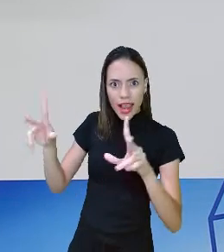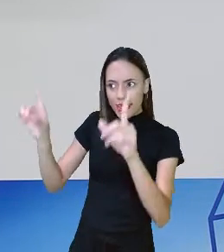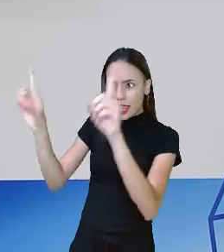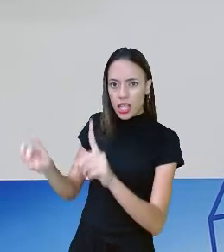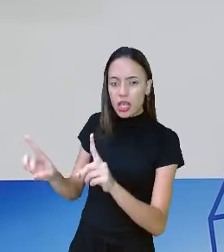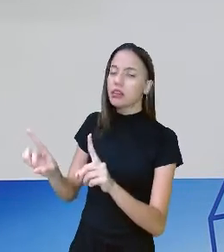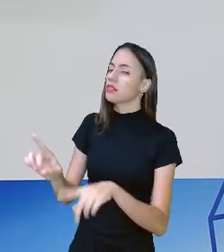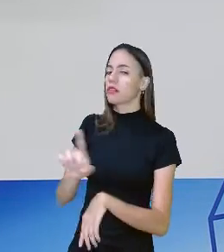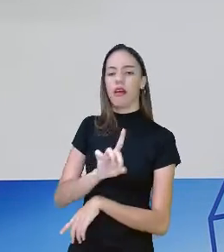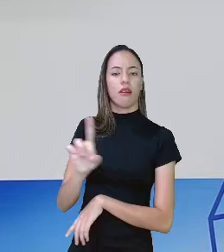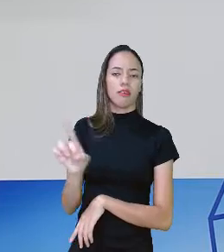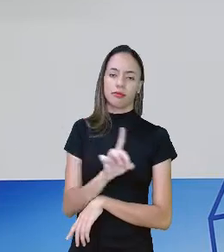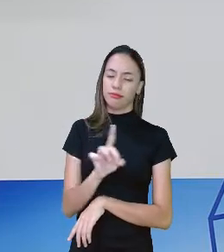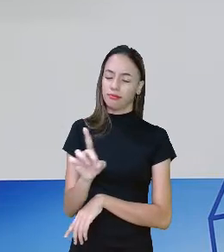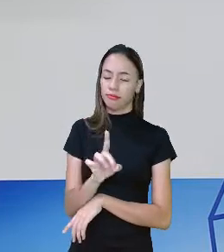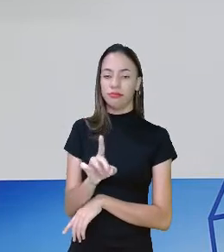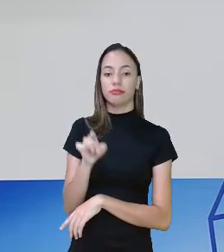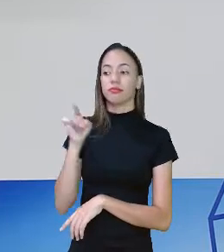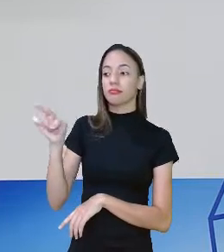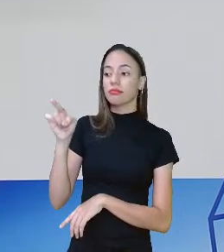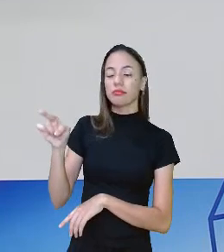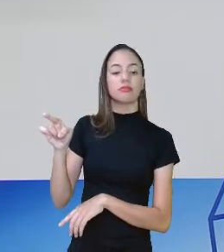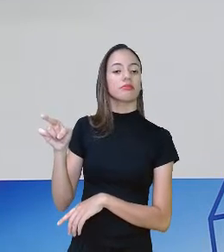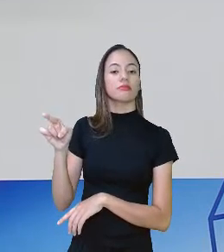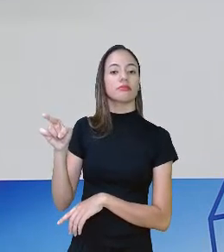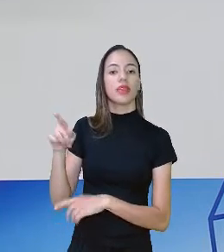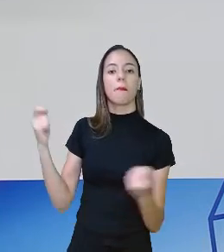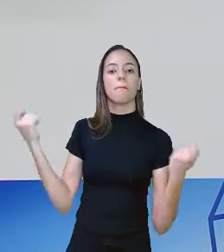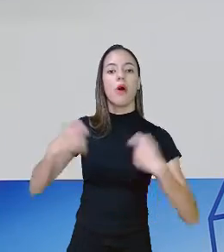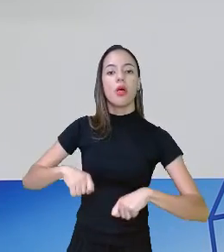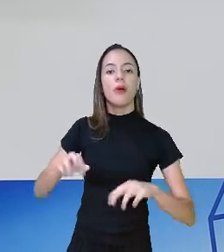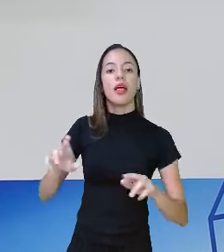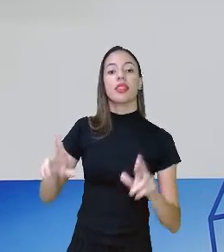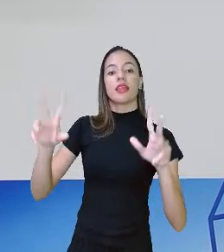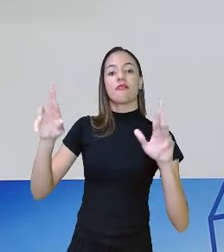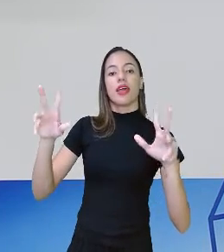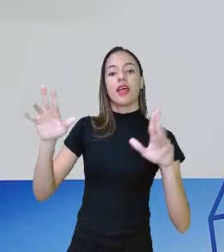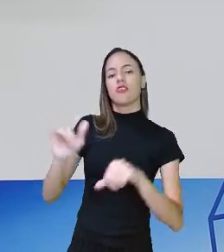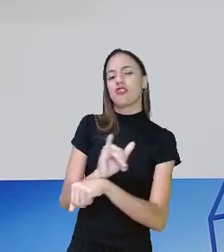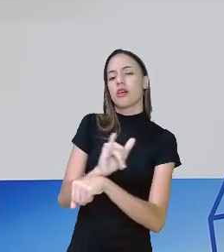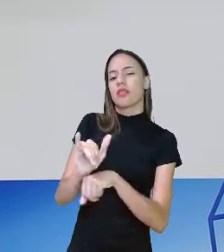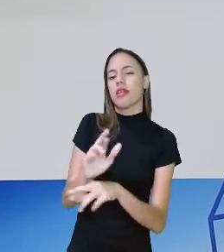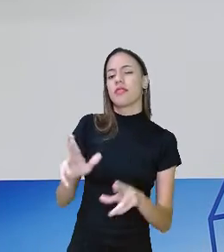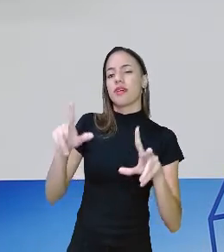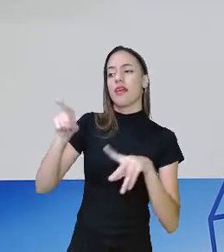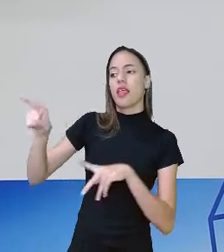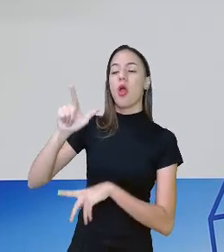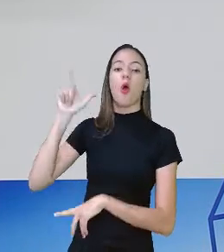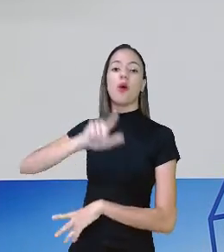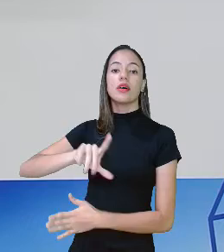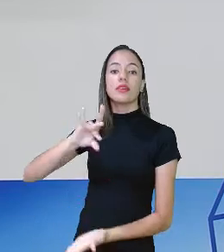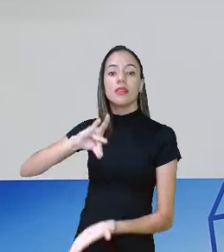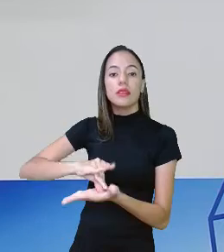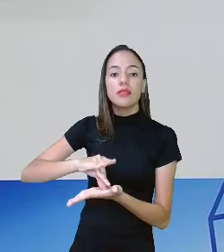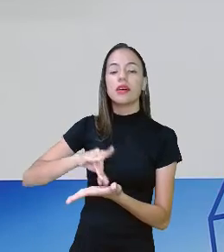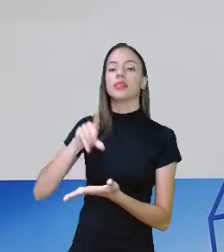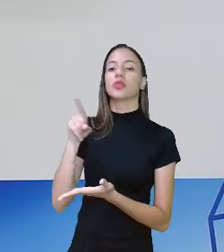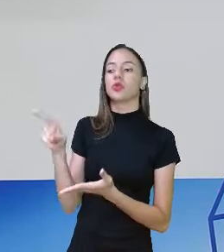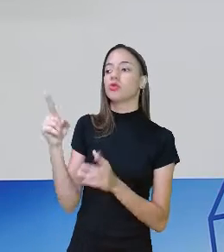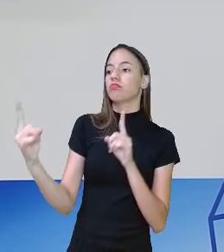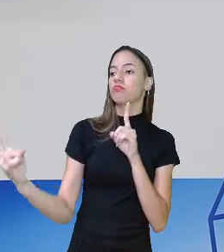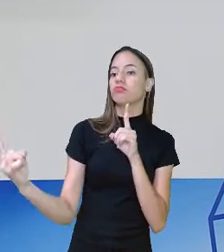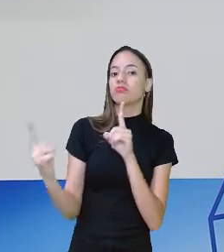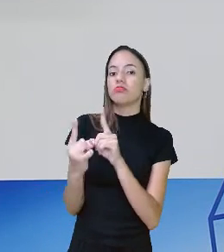vai estar colocando outras possibilidades para que ele consiga, de fato, atender o